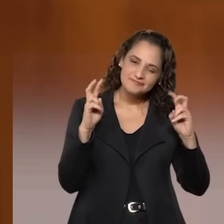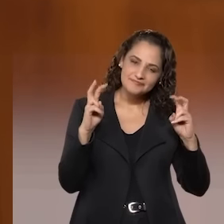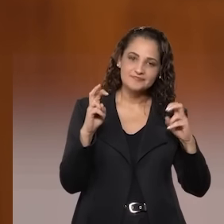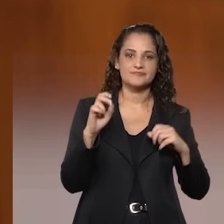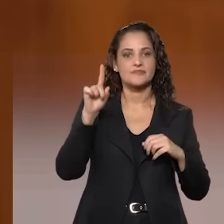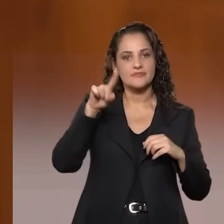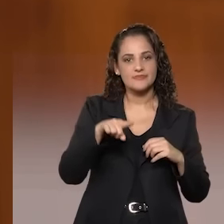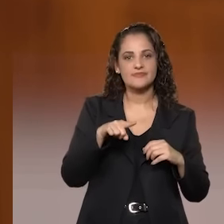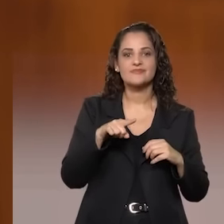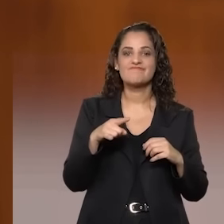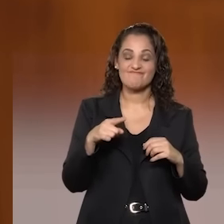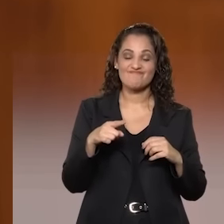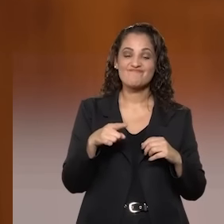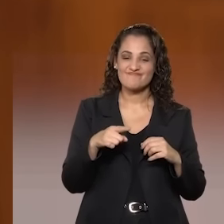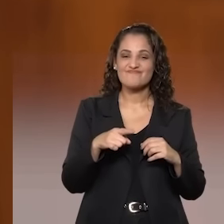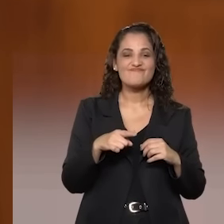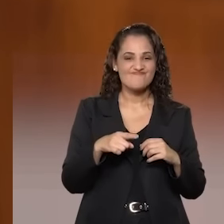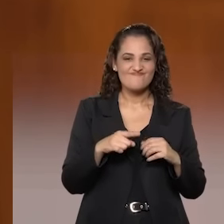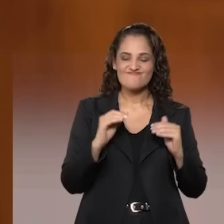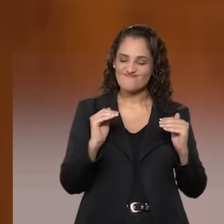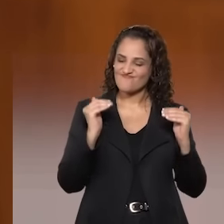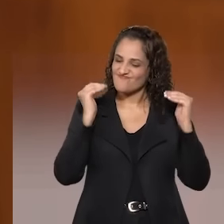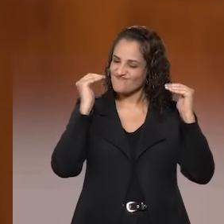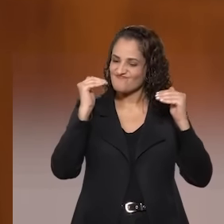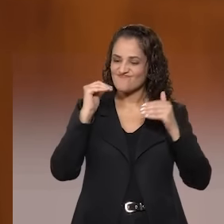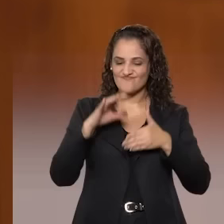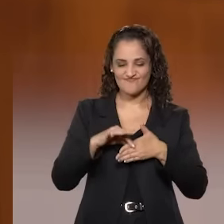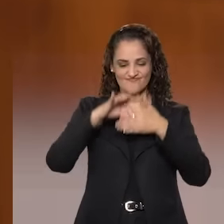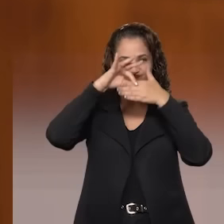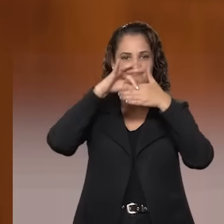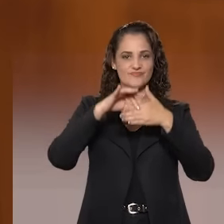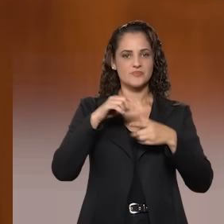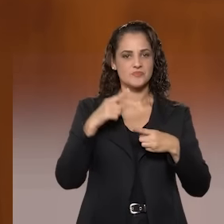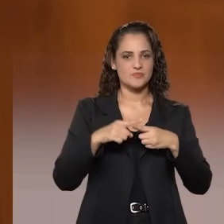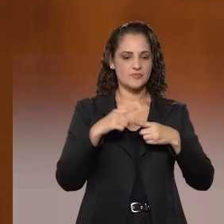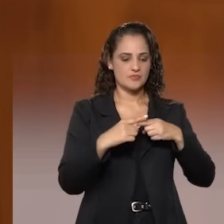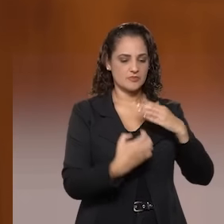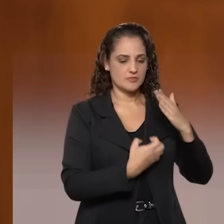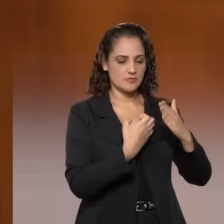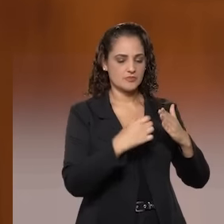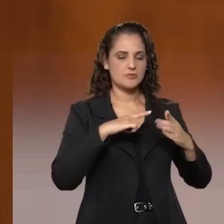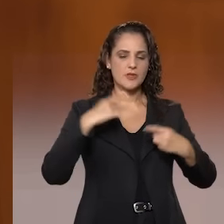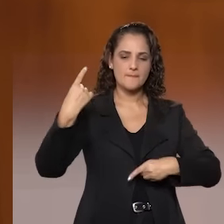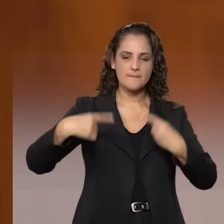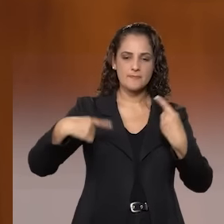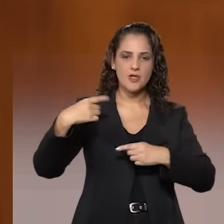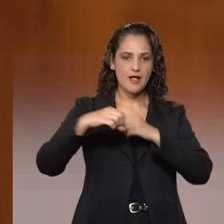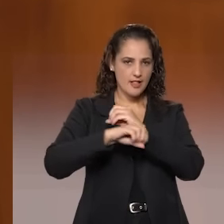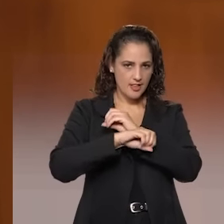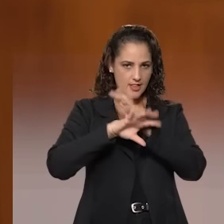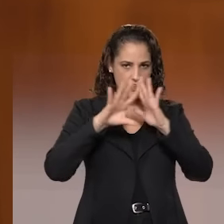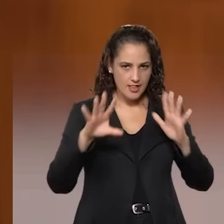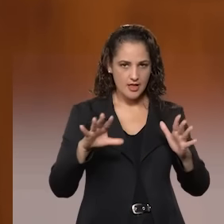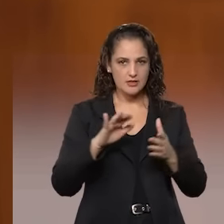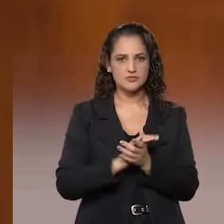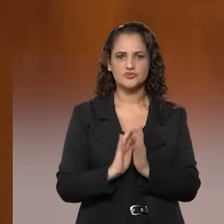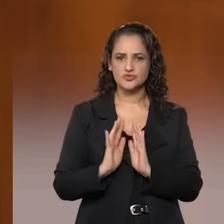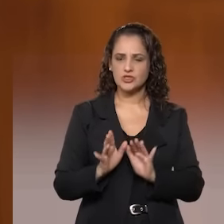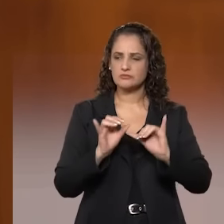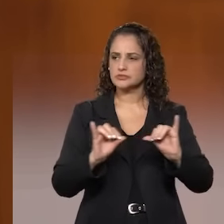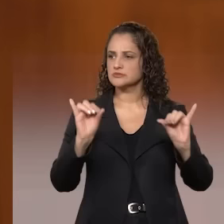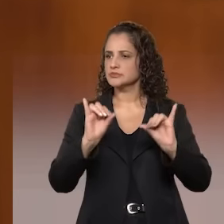empresa tem políticas Claras essas políticas já foram divulgadas ah os seus valores